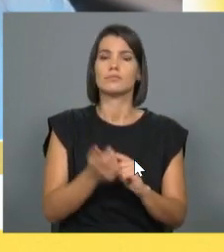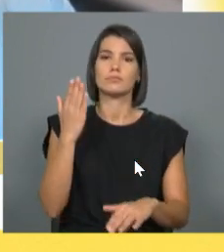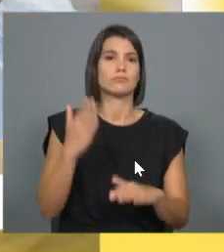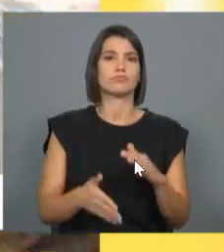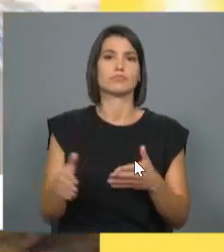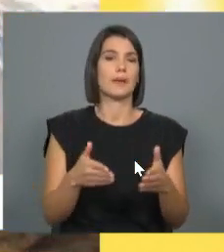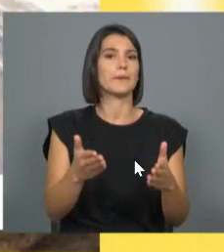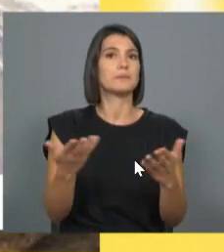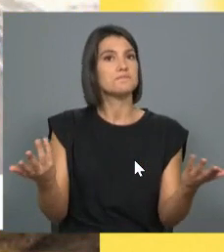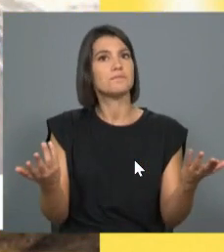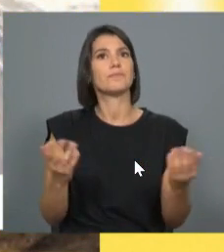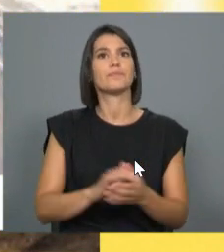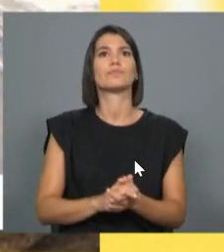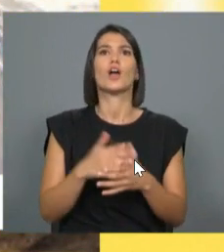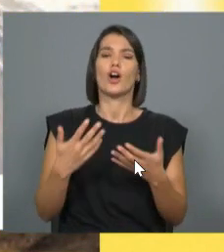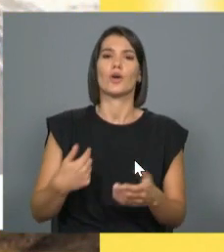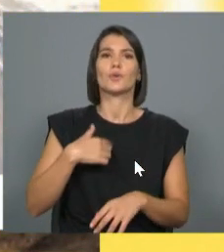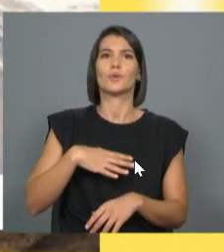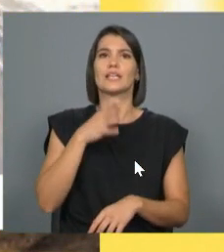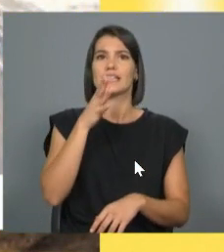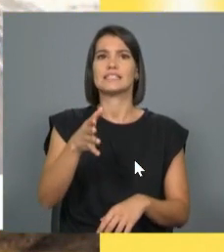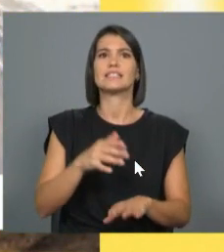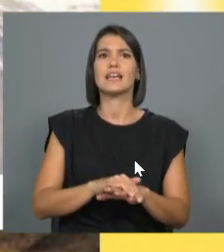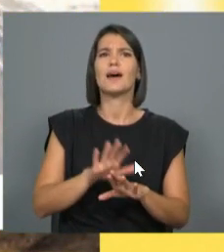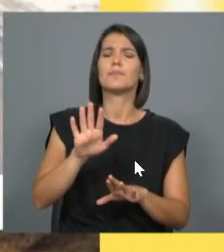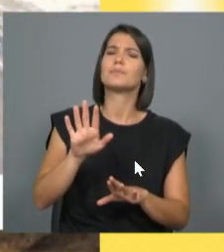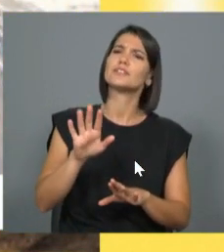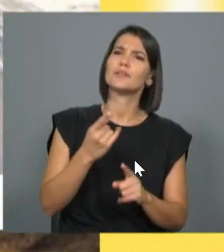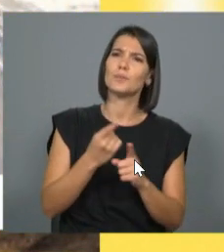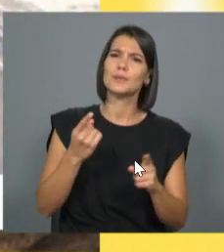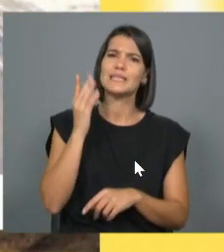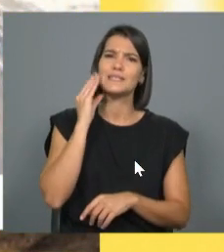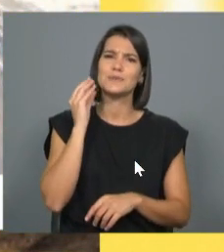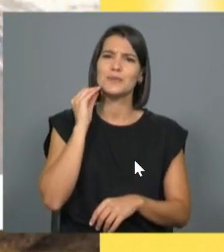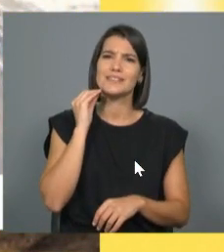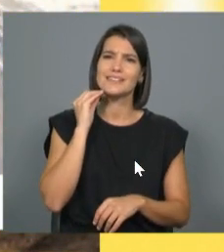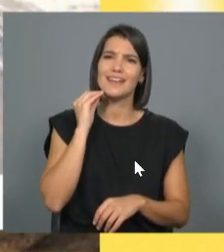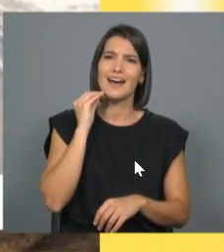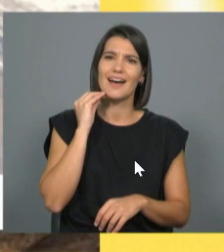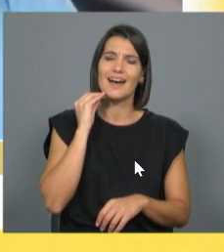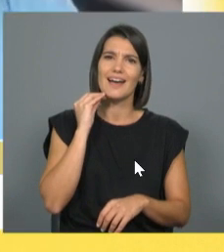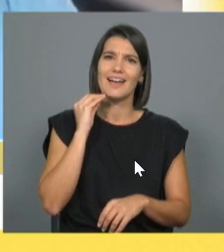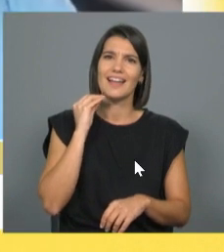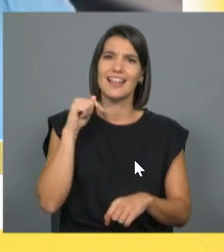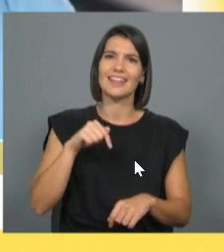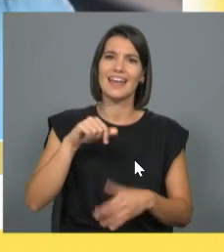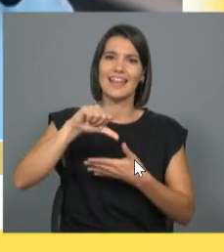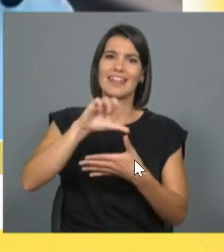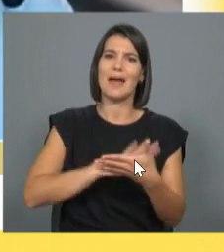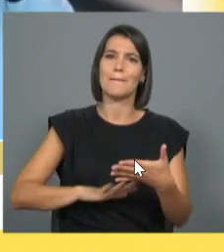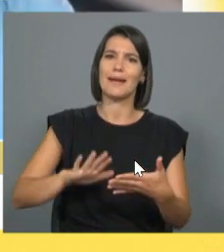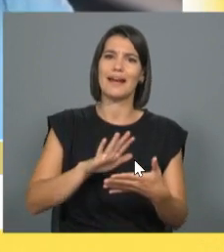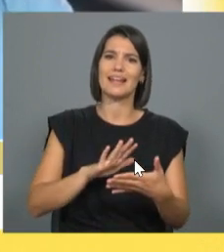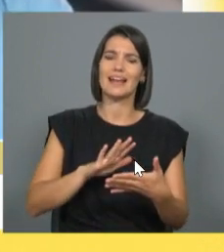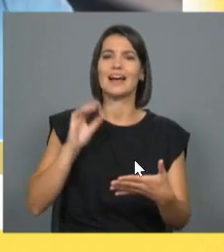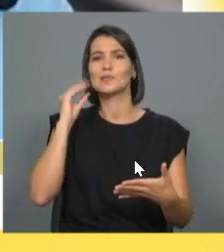rumo. Portanto, agora, o que eu queria dizer é que este... Porquê é que é a Suíça da América Latina? Vou-te explicar.